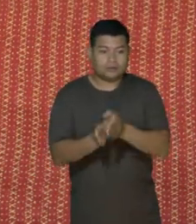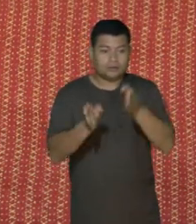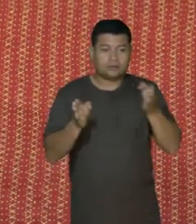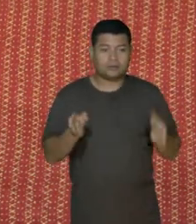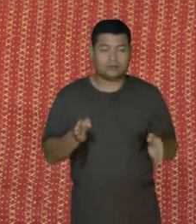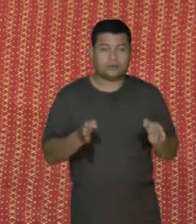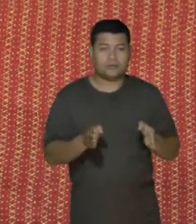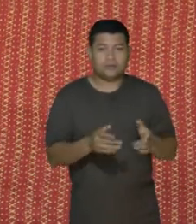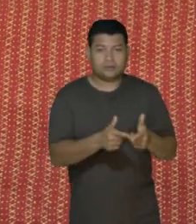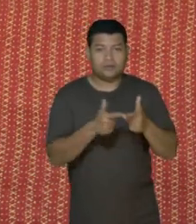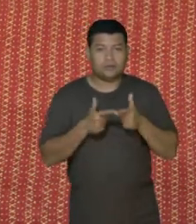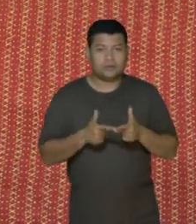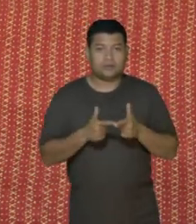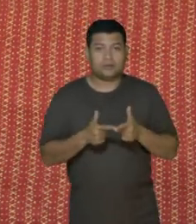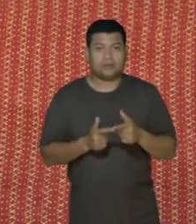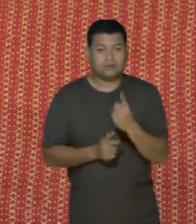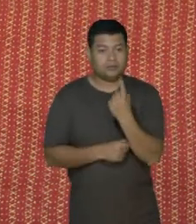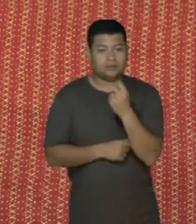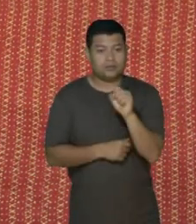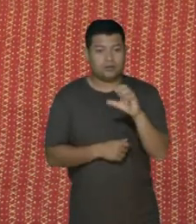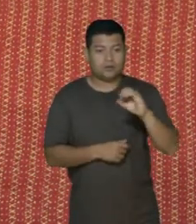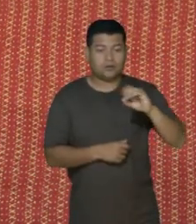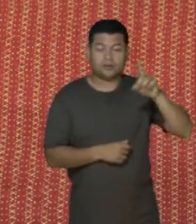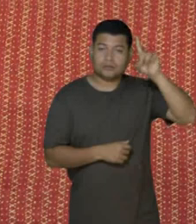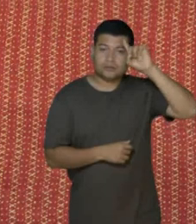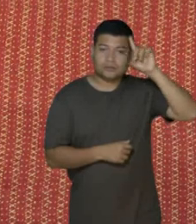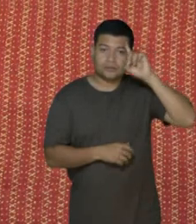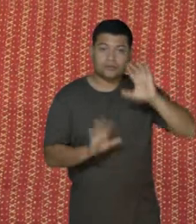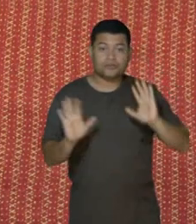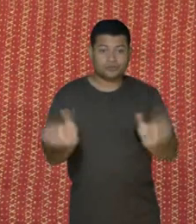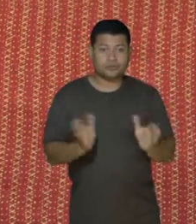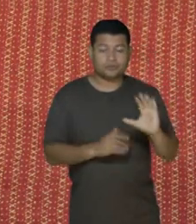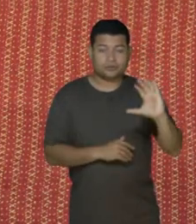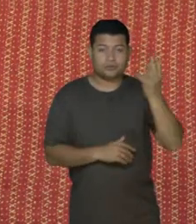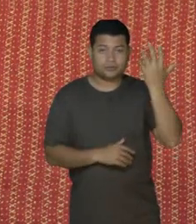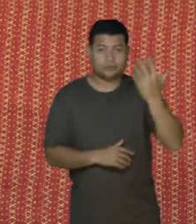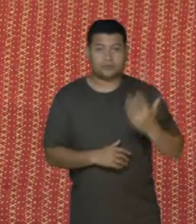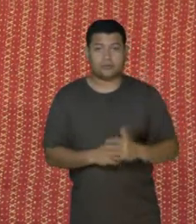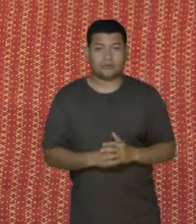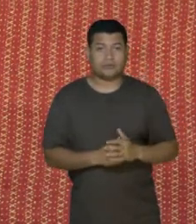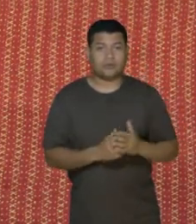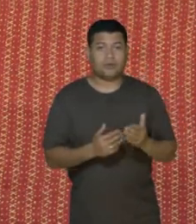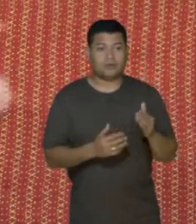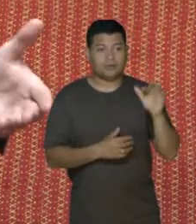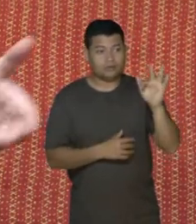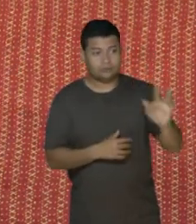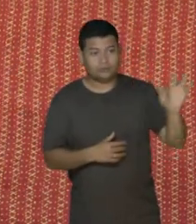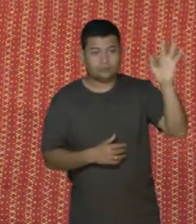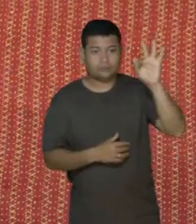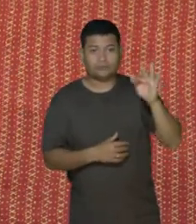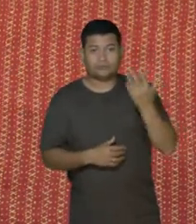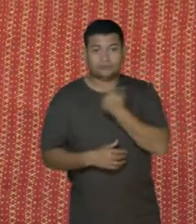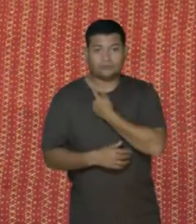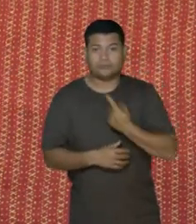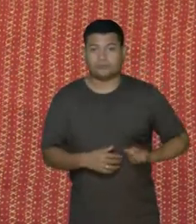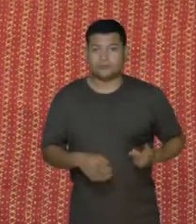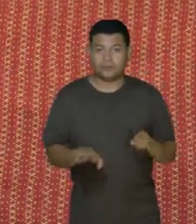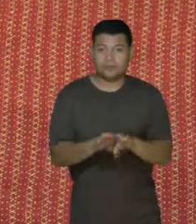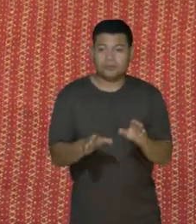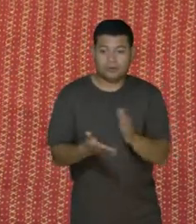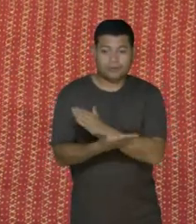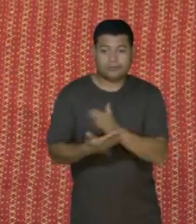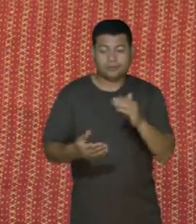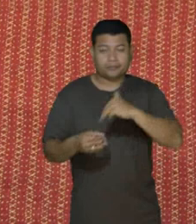débitos, para 180 dias, algo que já acontece na instância federal e na maior parte dos municípios. Então, isso